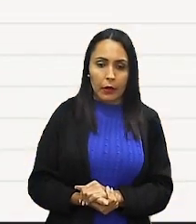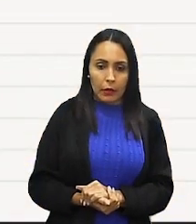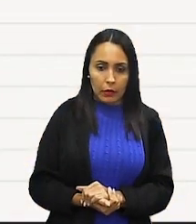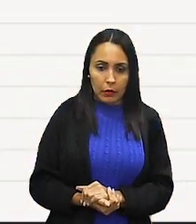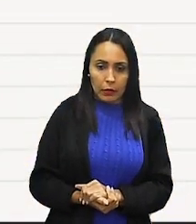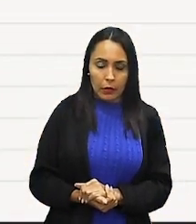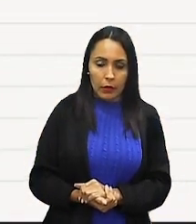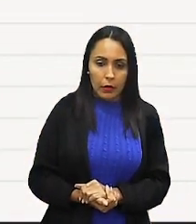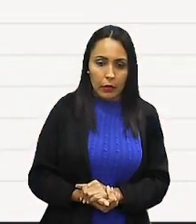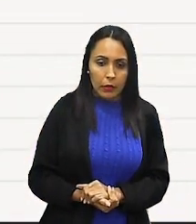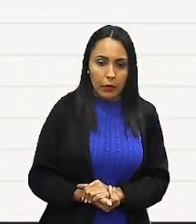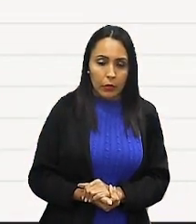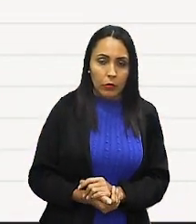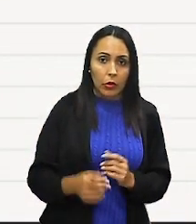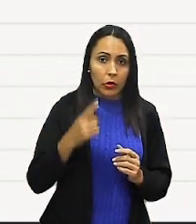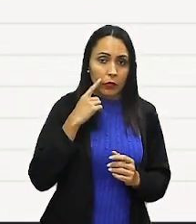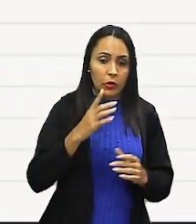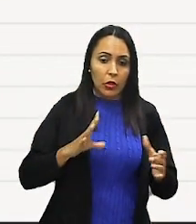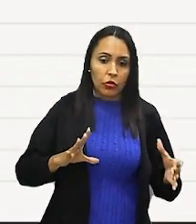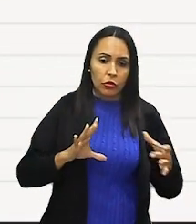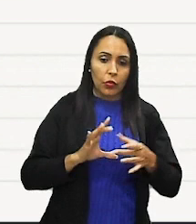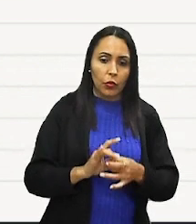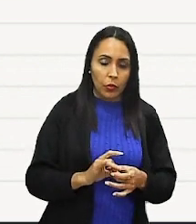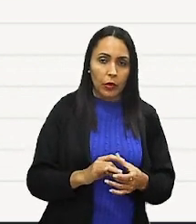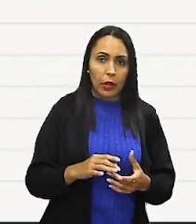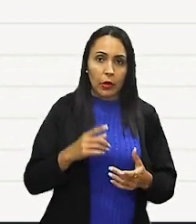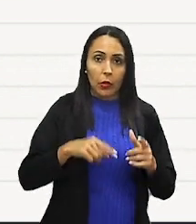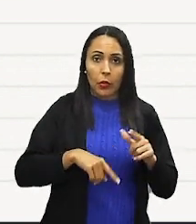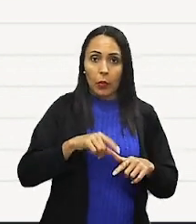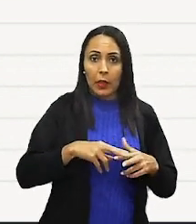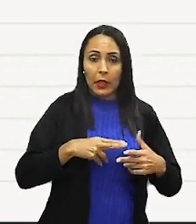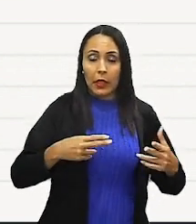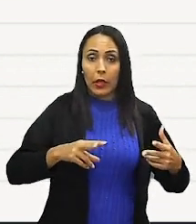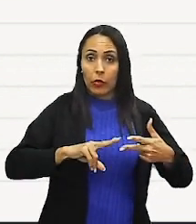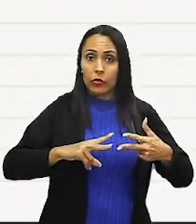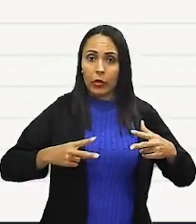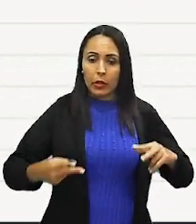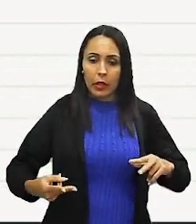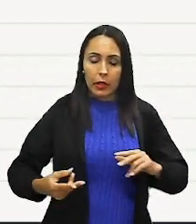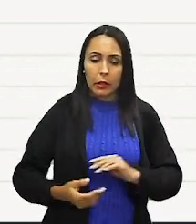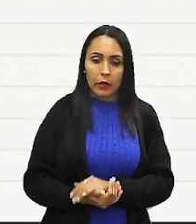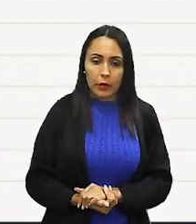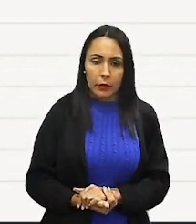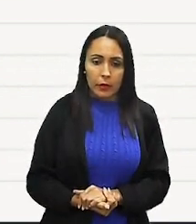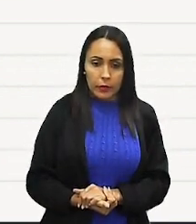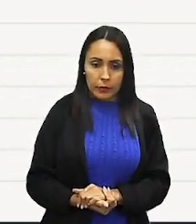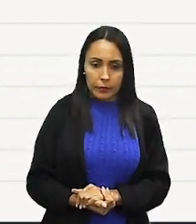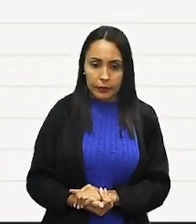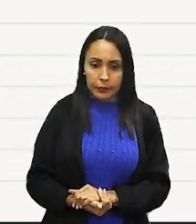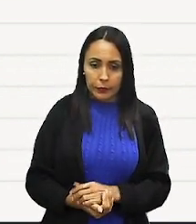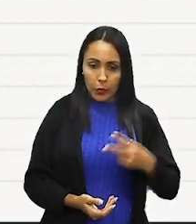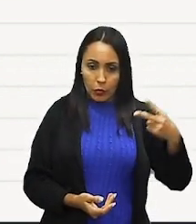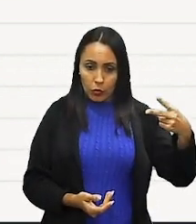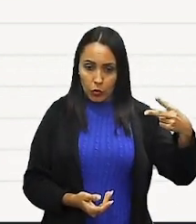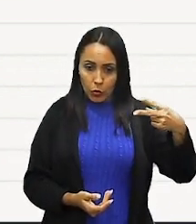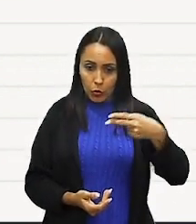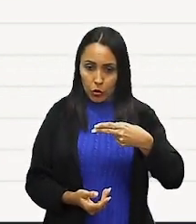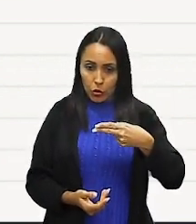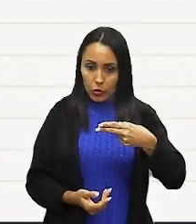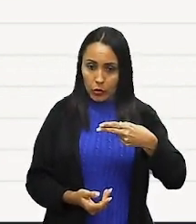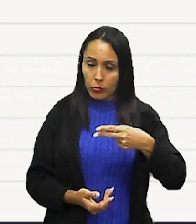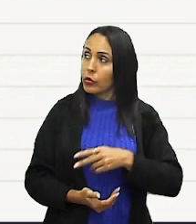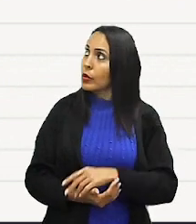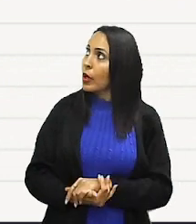tá? Quando você junta o capsídeo com o material genético, ou o capsídeo com o ácido nucleico, essa